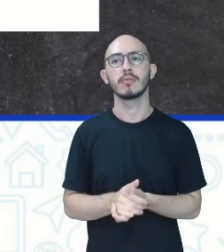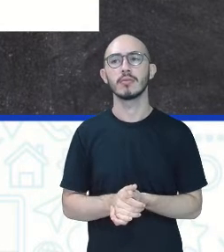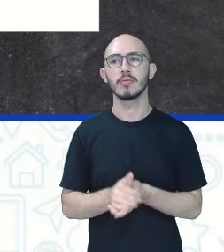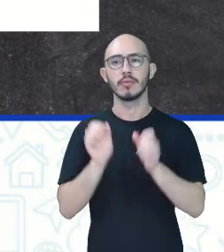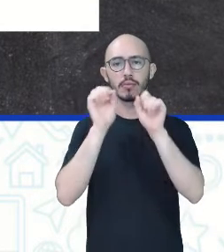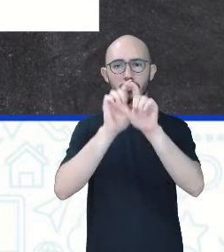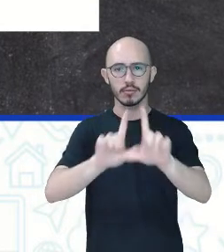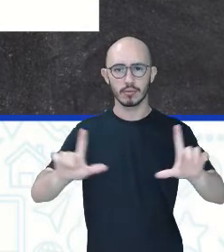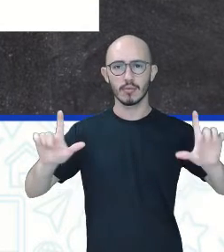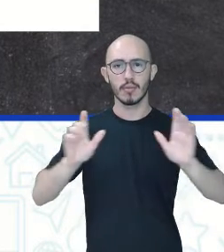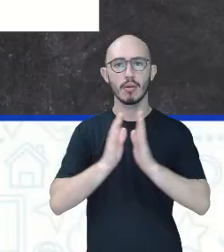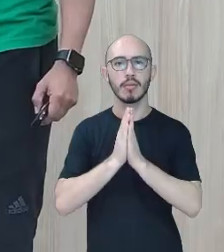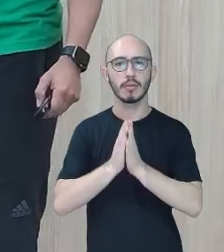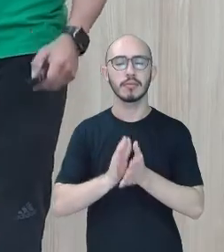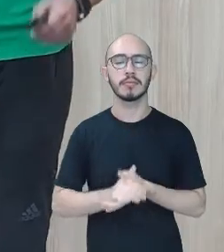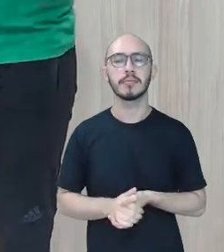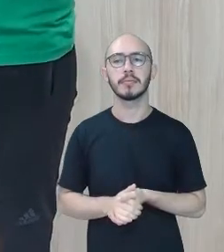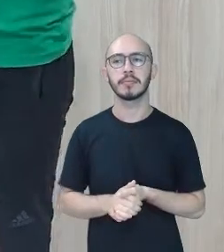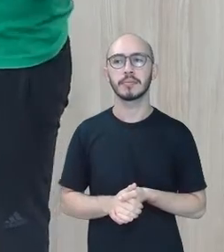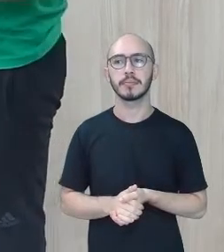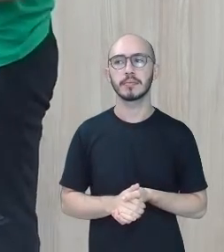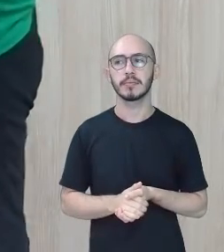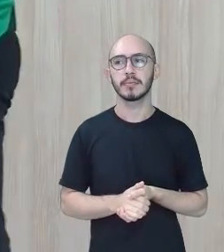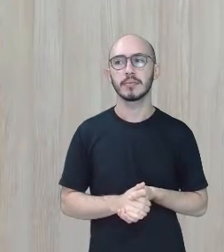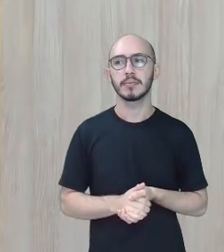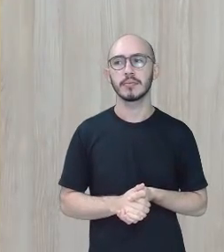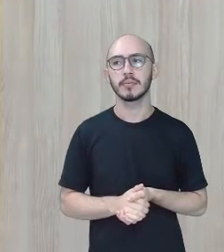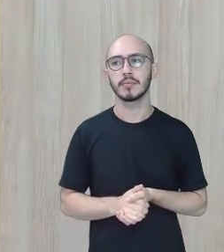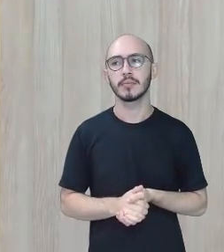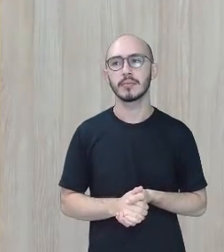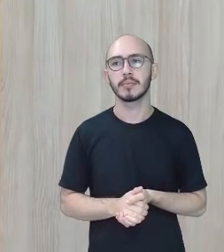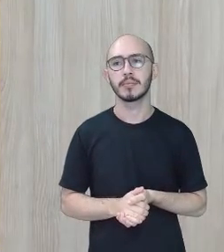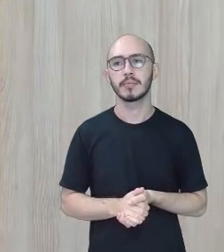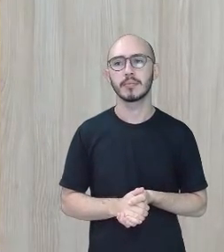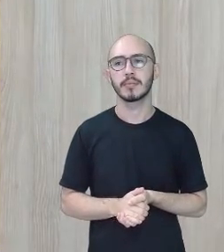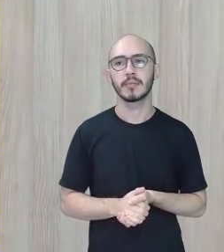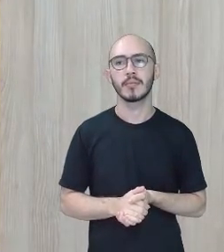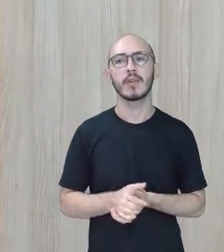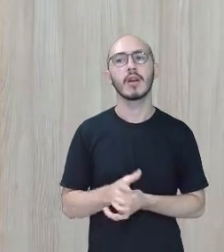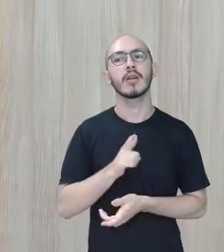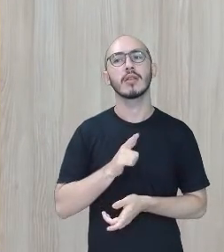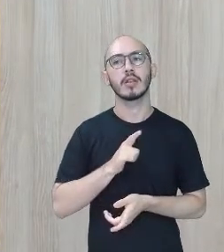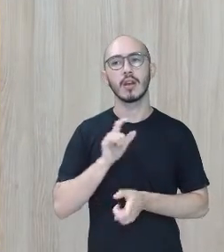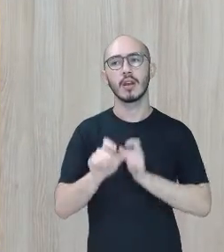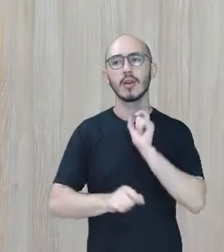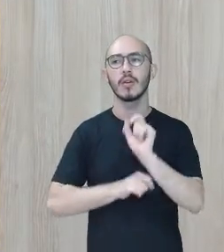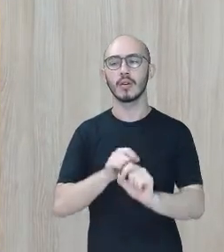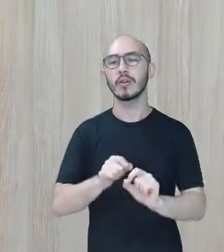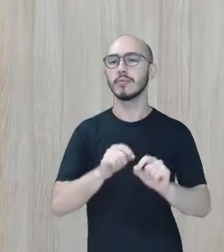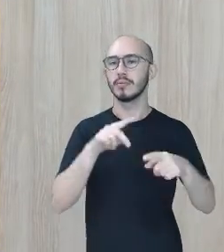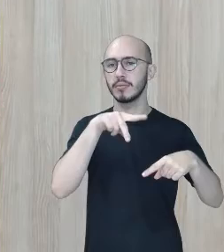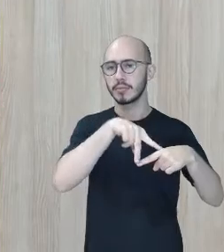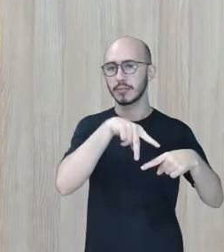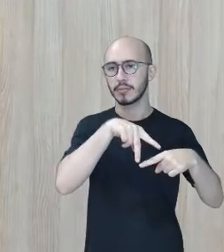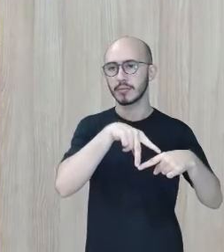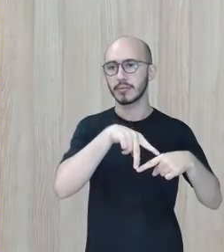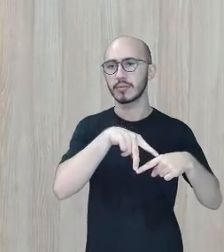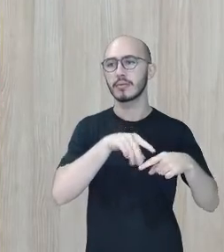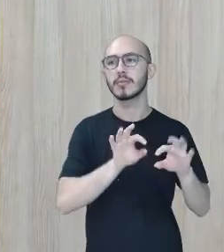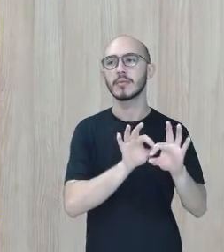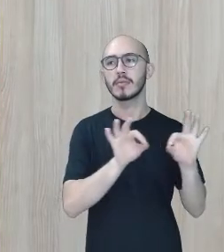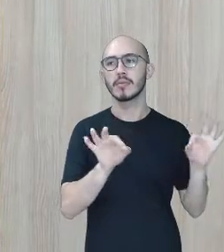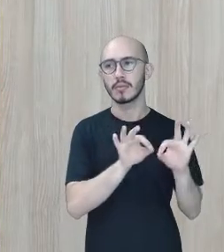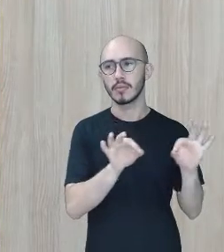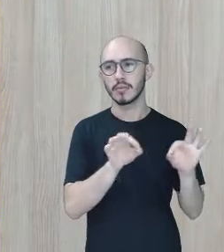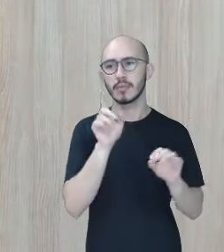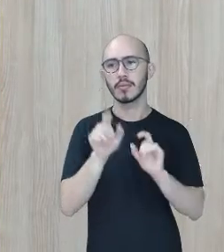aí para mim, Billy, por favor. Valeu. Veja, gente, ó, eu tenho aqui ó, um triângulo, a base desse triângulo,